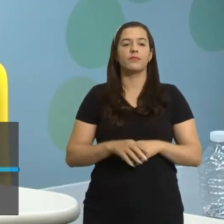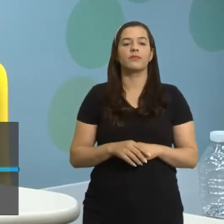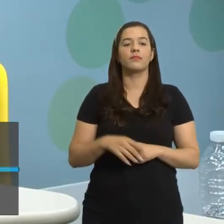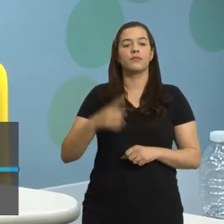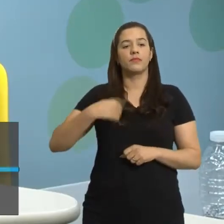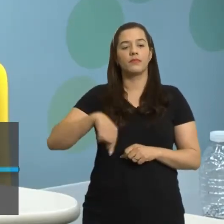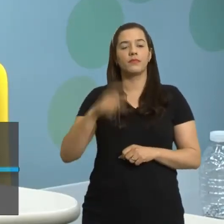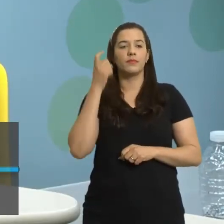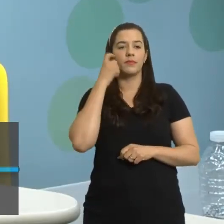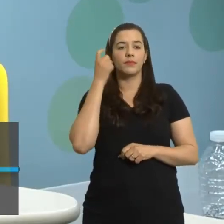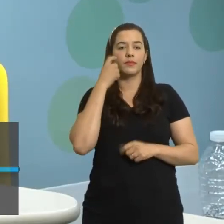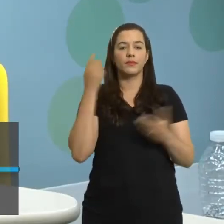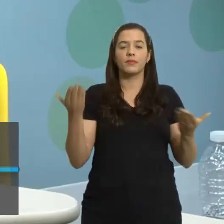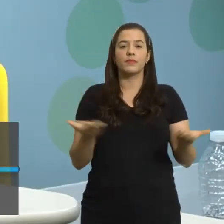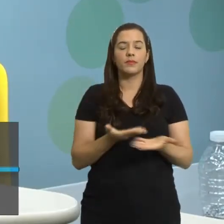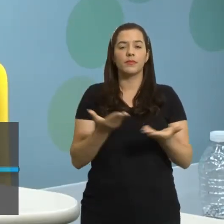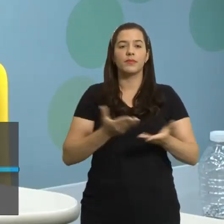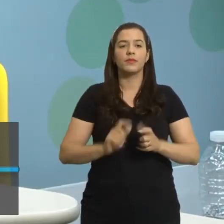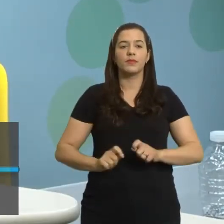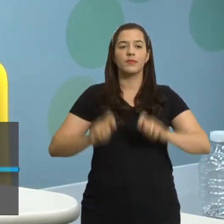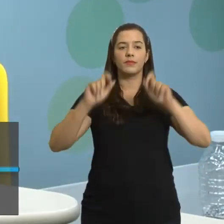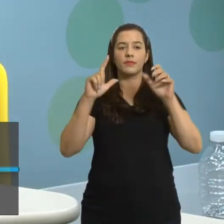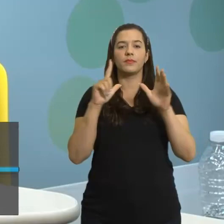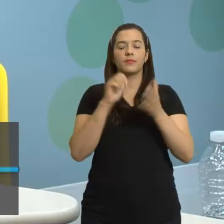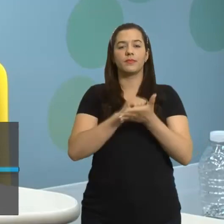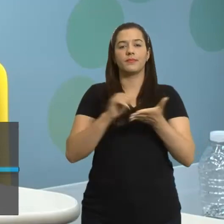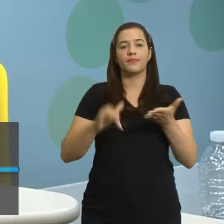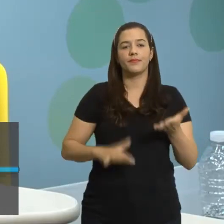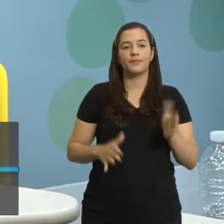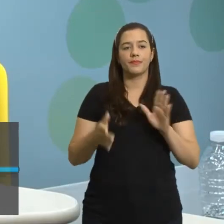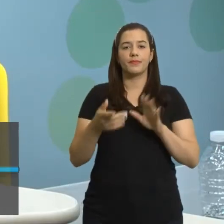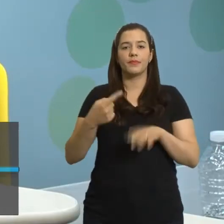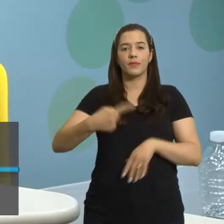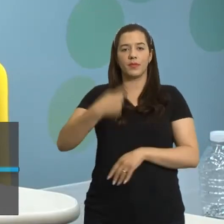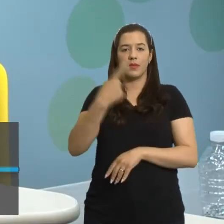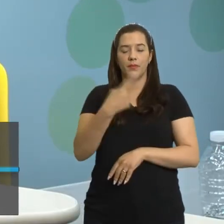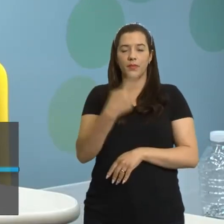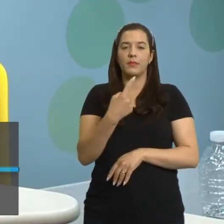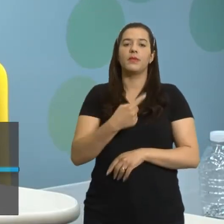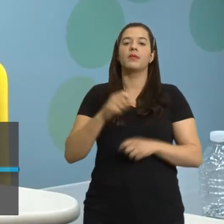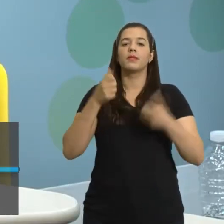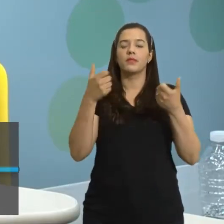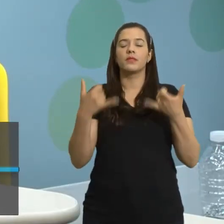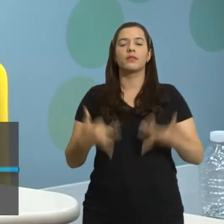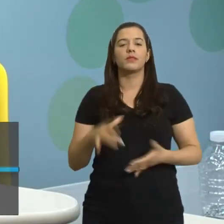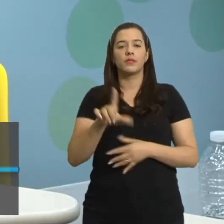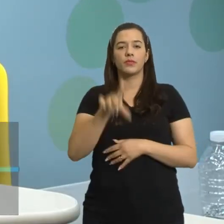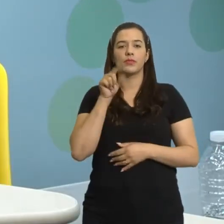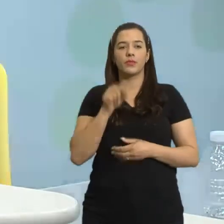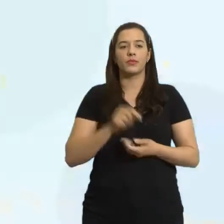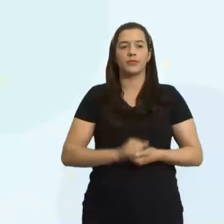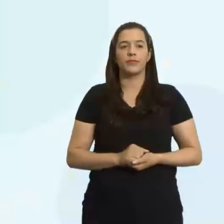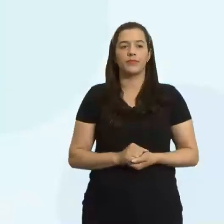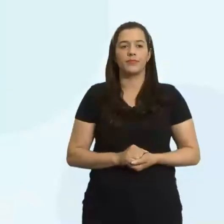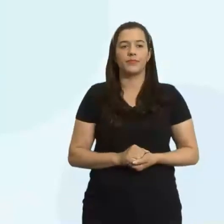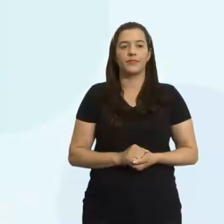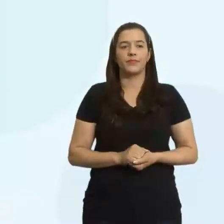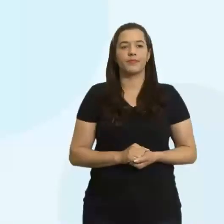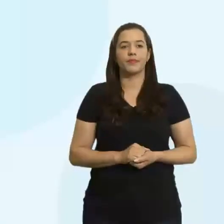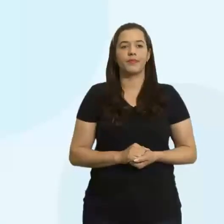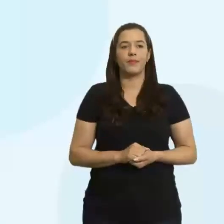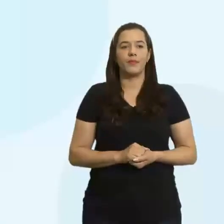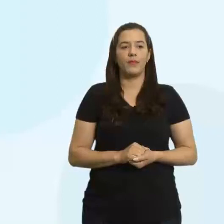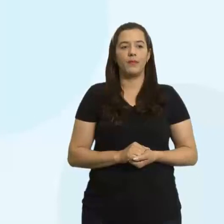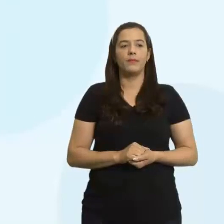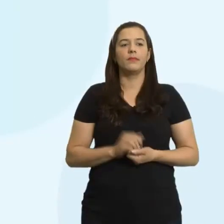eu gostaria de mostrar para vocês a atividade da primeira série que nós selecionamos aqui. Nessa